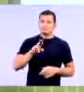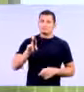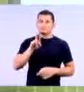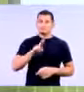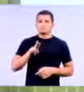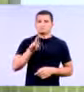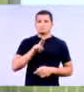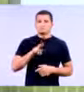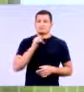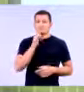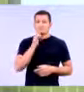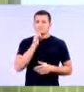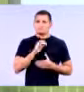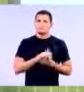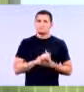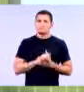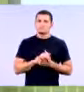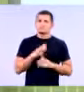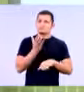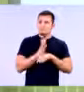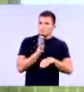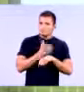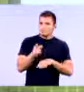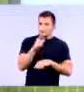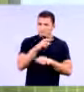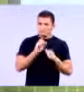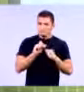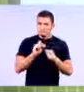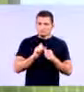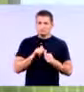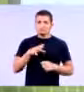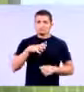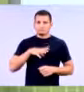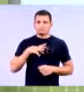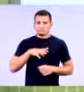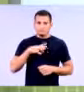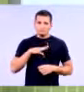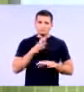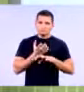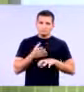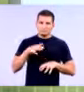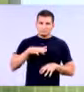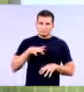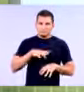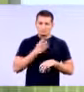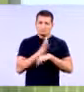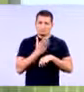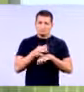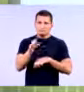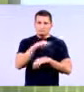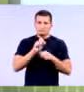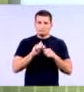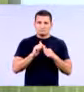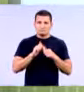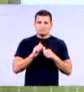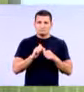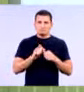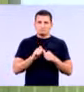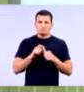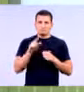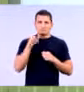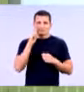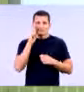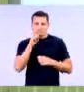exemplo, passou uma tarefa para você realizar, português, a disciplina de português, passou uma atividade para você realizar, e você